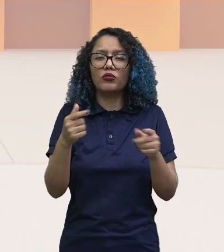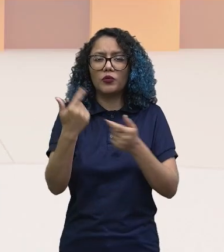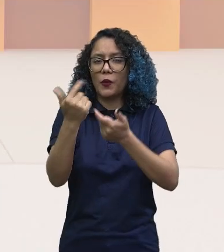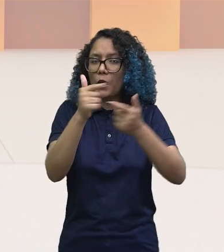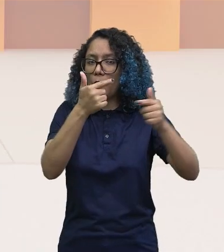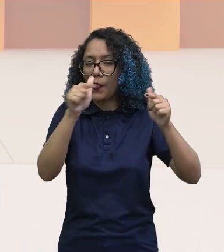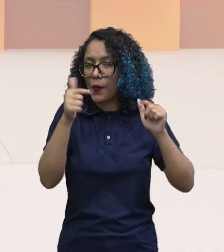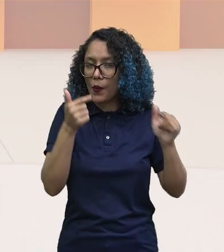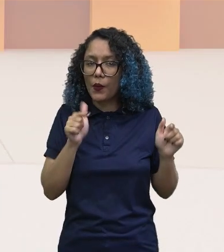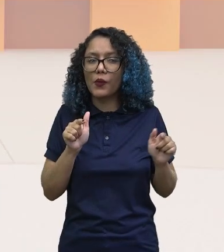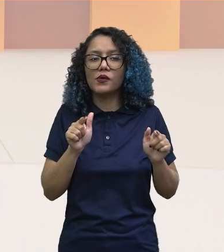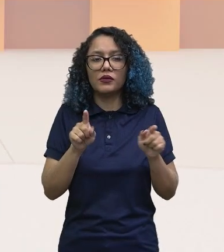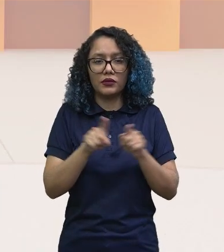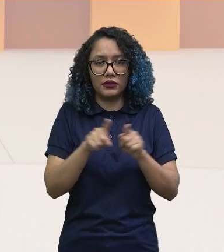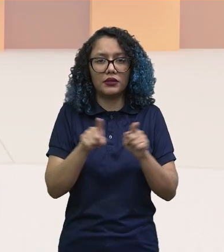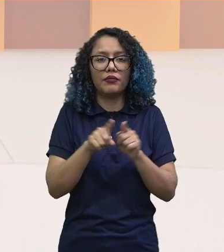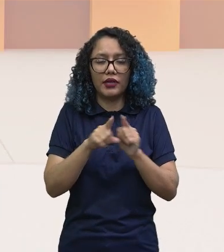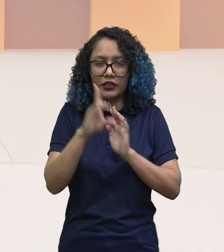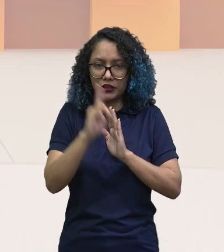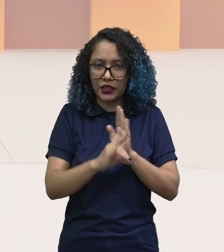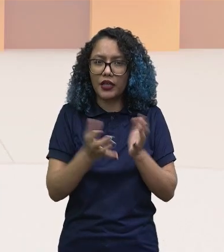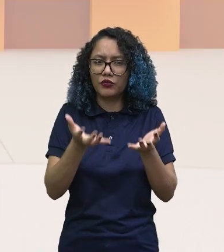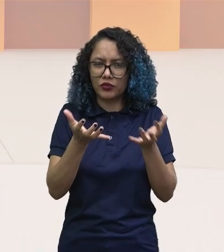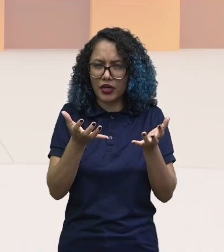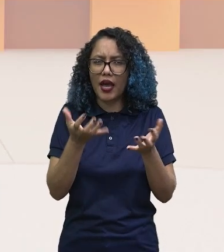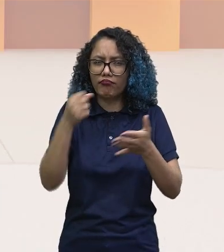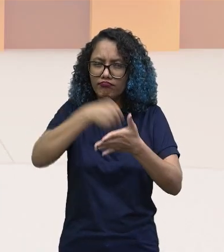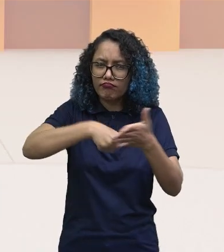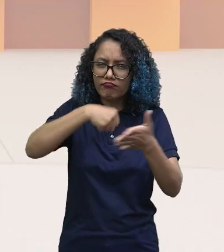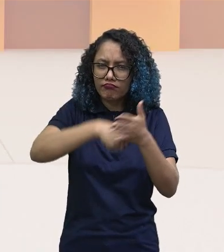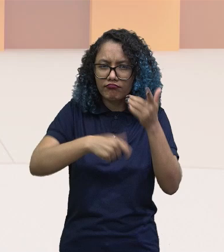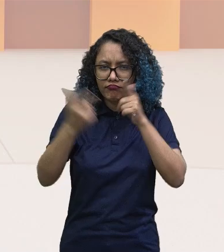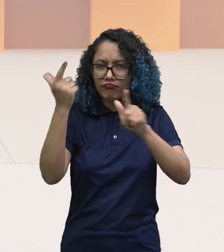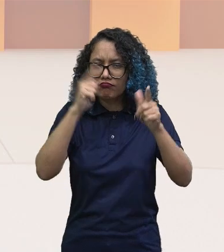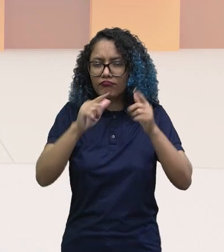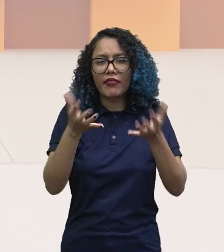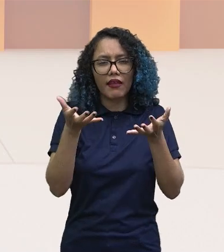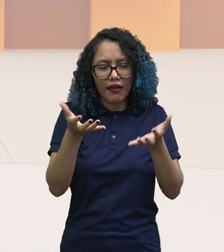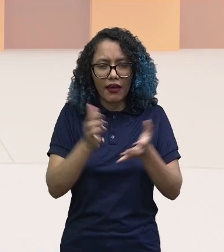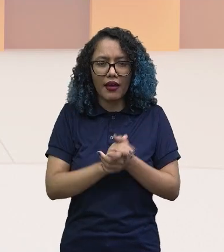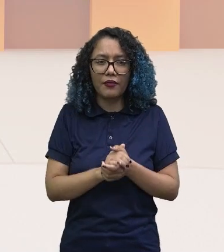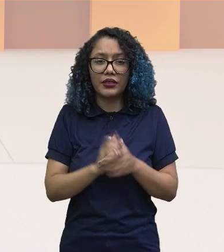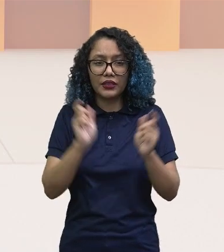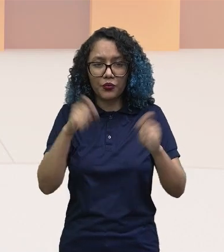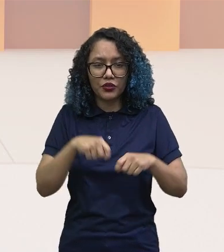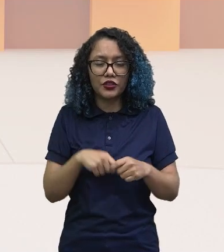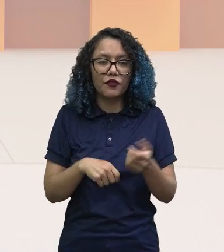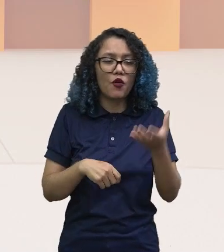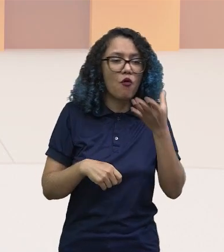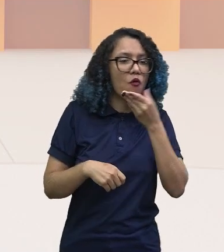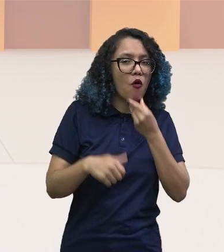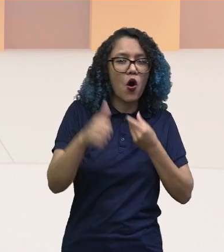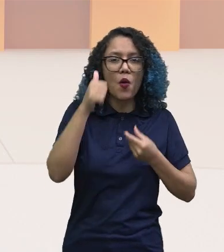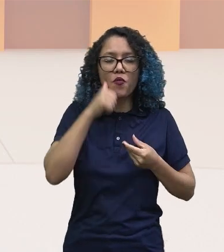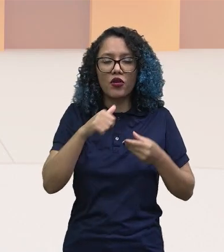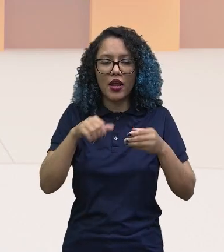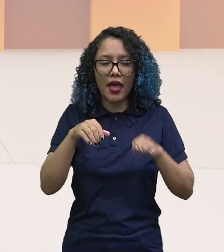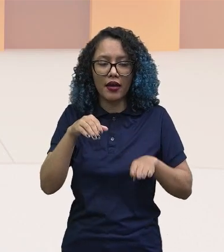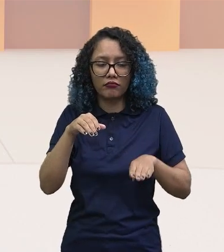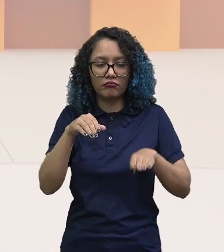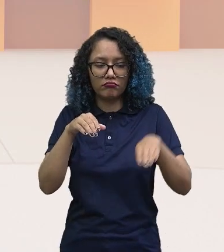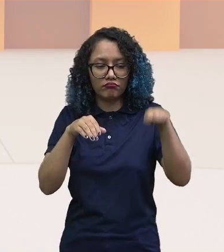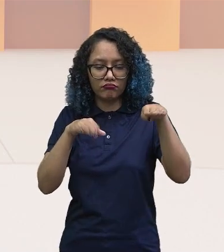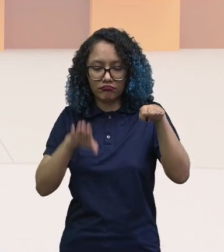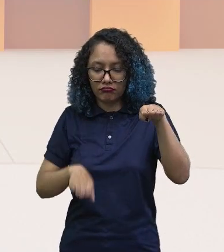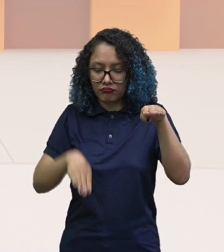outros direitos, né, outras exigências que equiparassem o gênero feminino ao masculino,